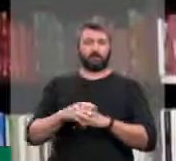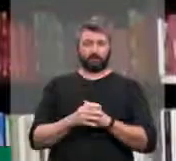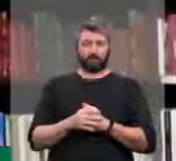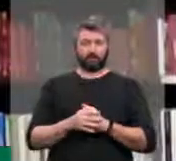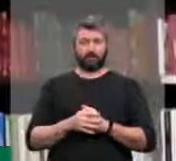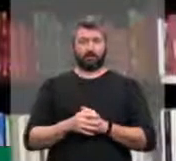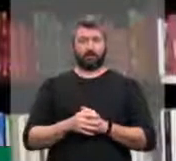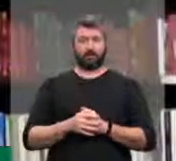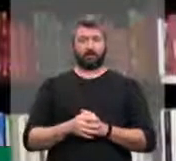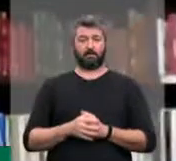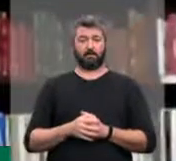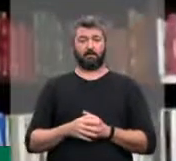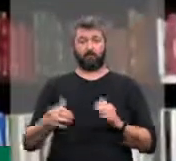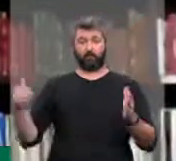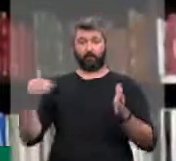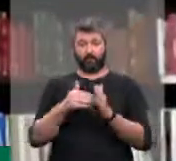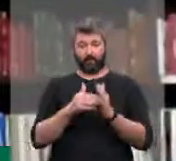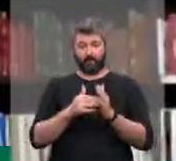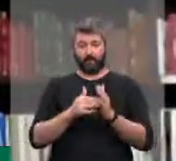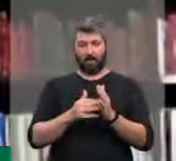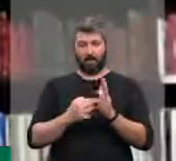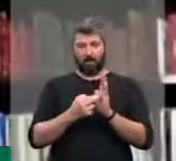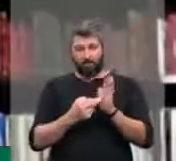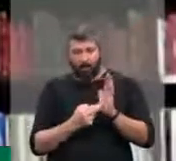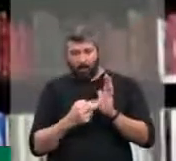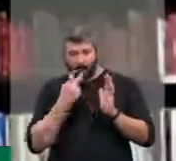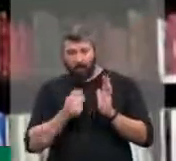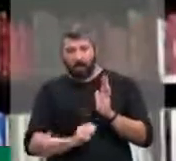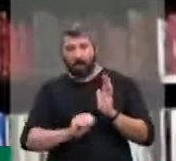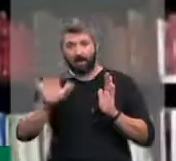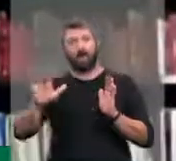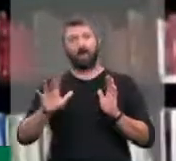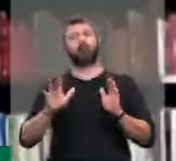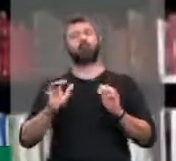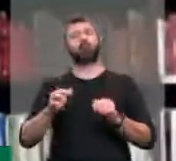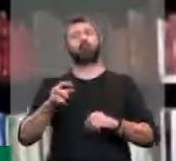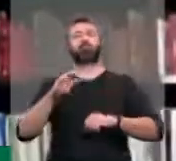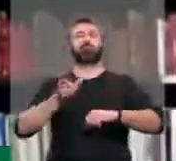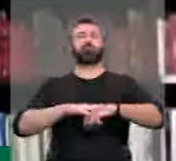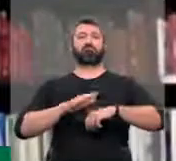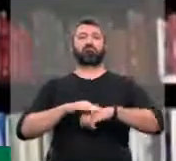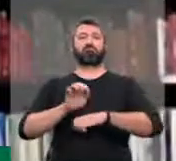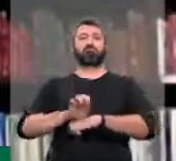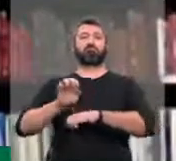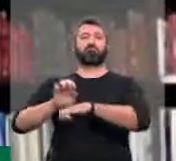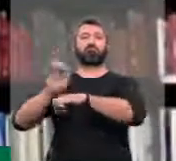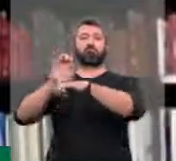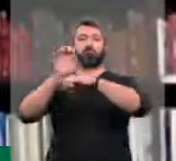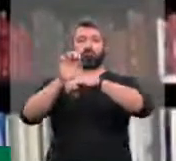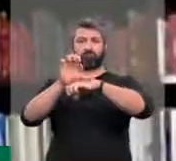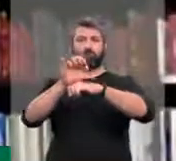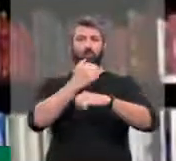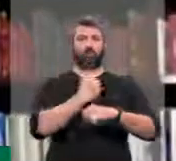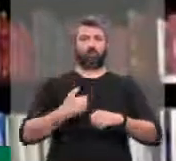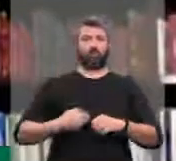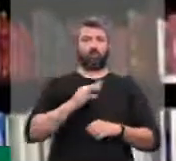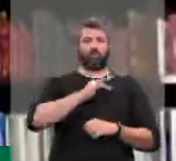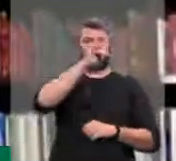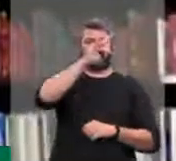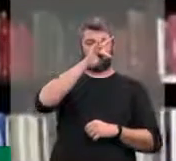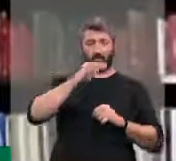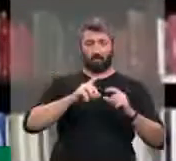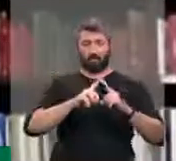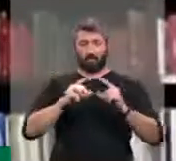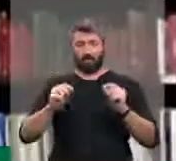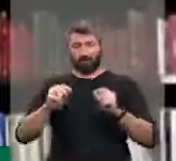na parte final do dispositivo, fica claro que cabe a cada ente federado, União, Estados, Distrito Federal